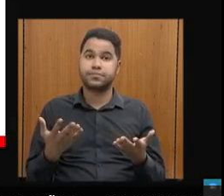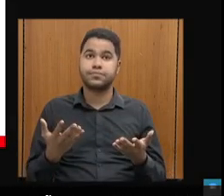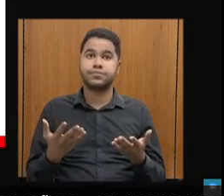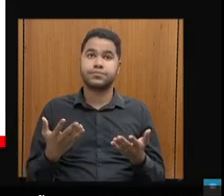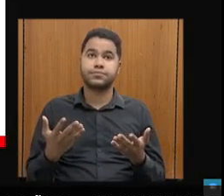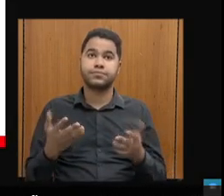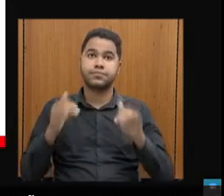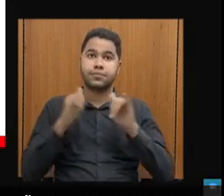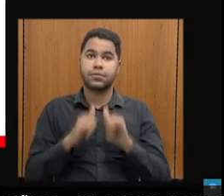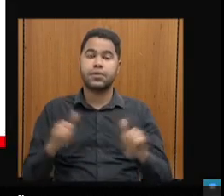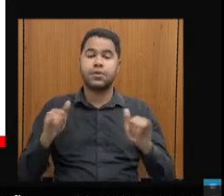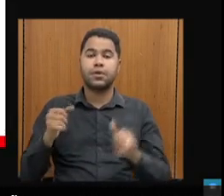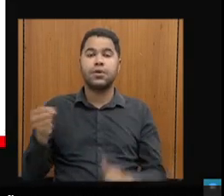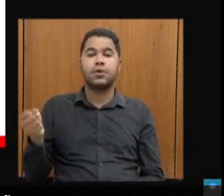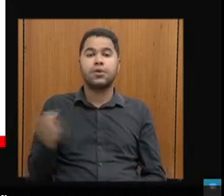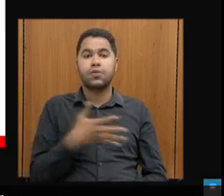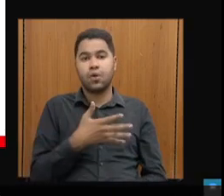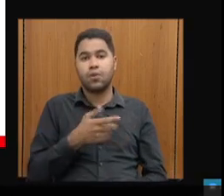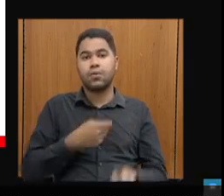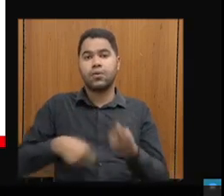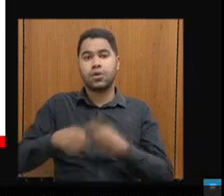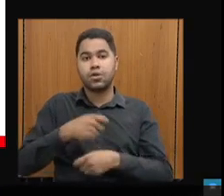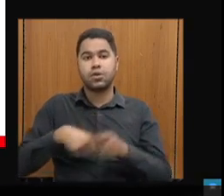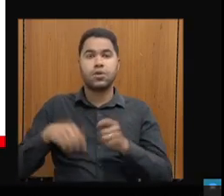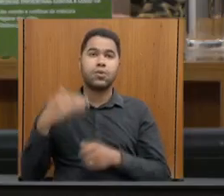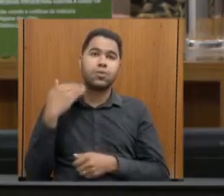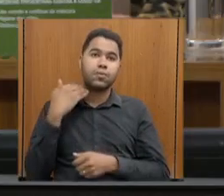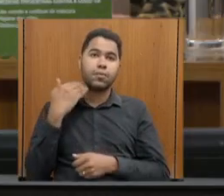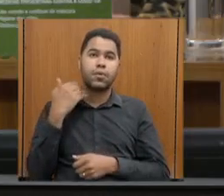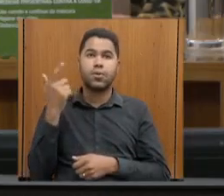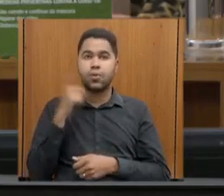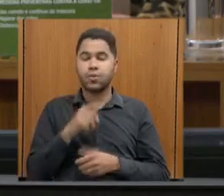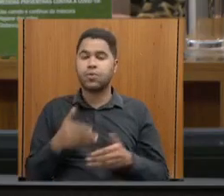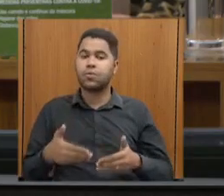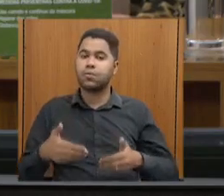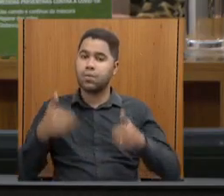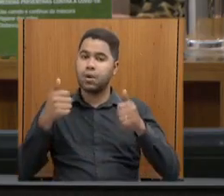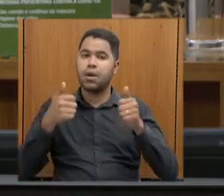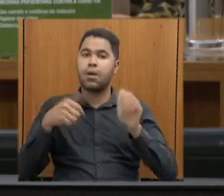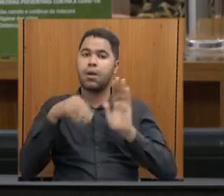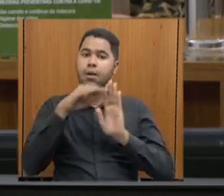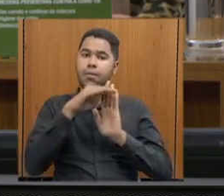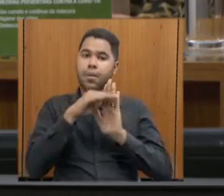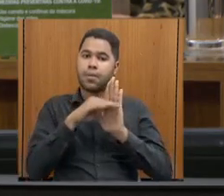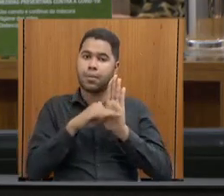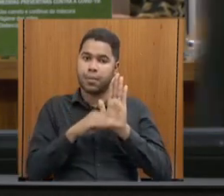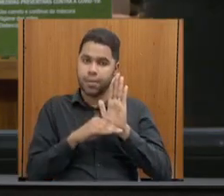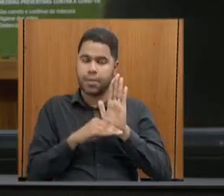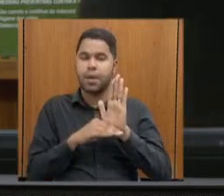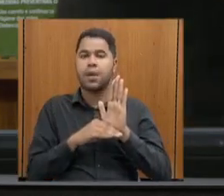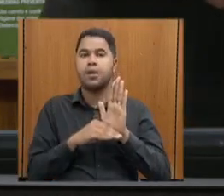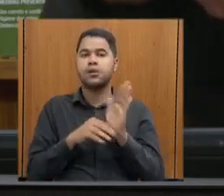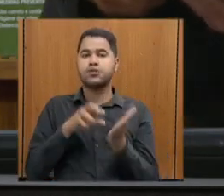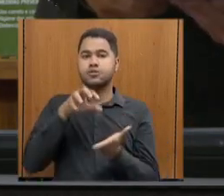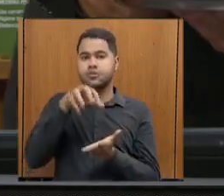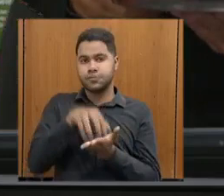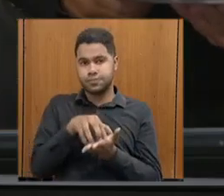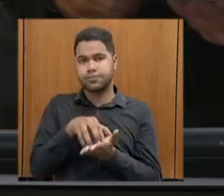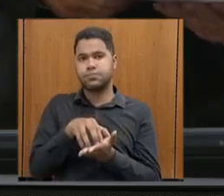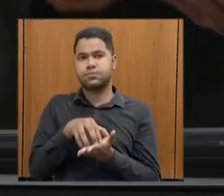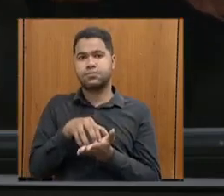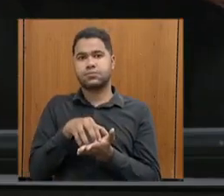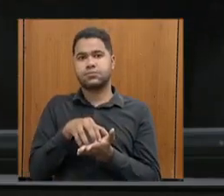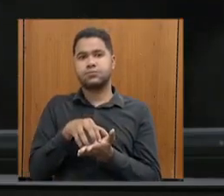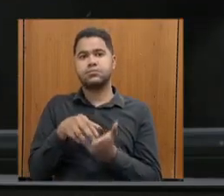dizer né que que essa nova gestão do banco conseguiu melhorar né a sua classificação na multis né uma agência de